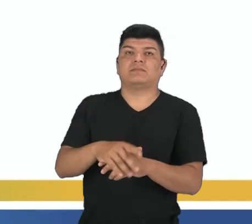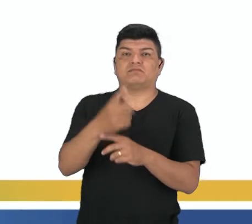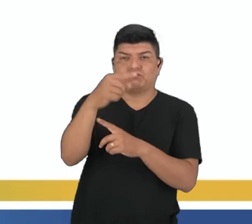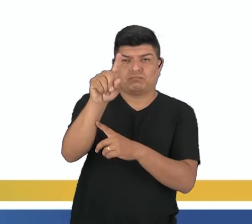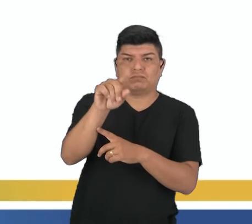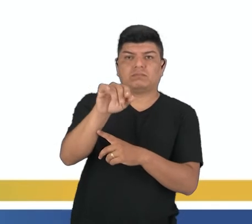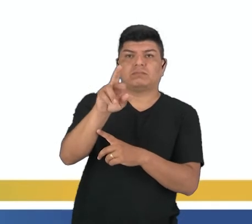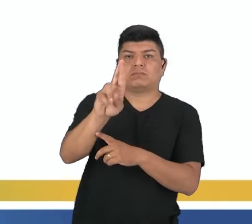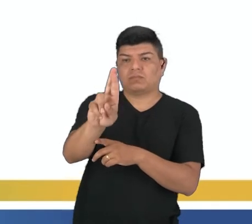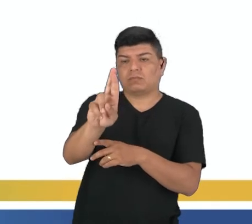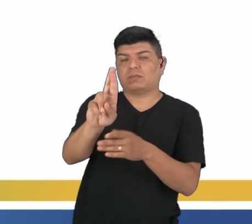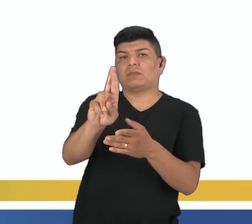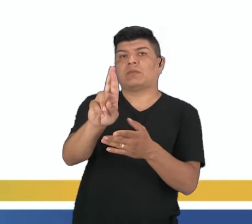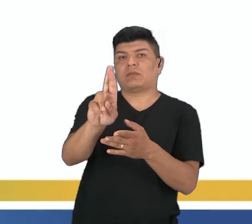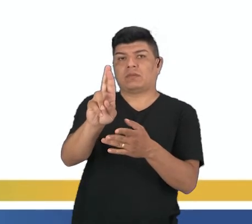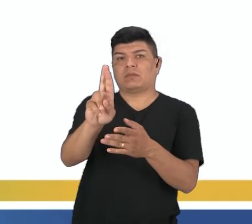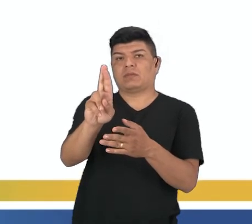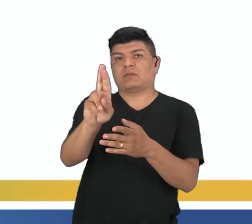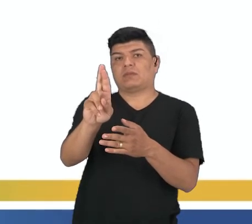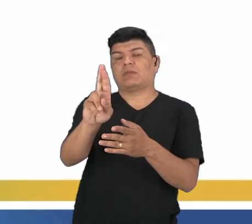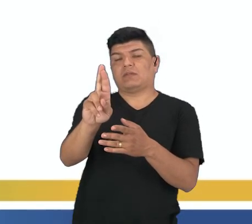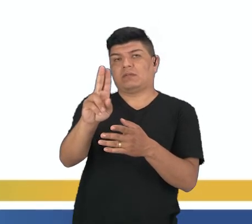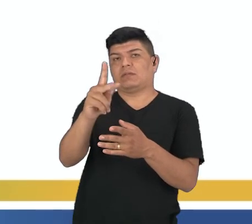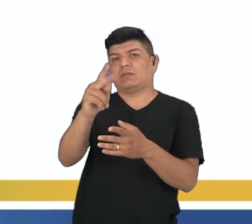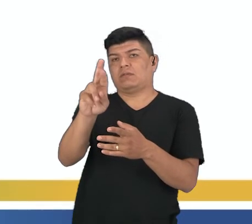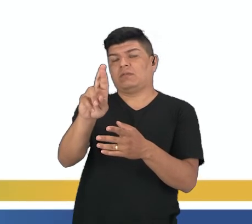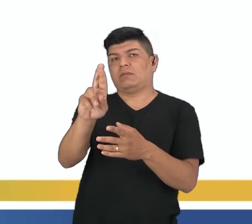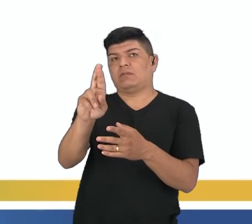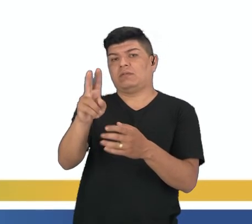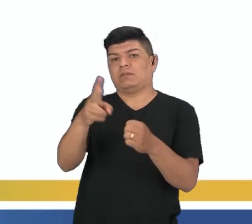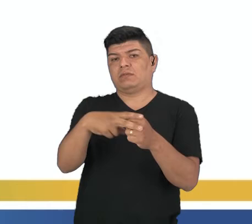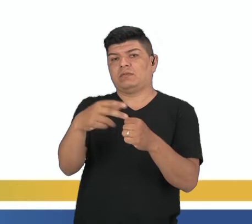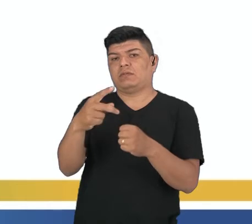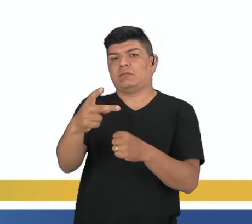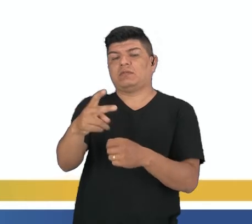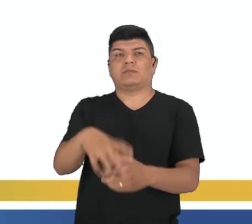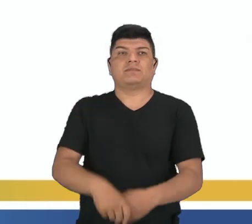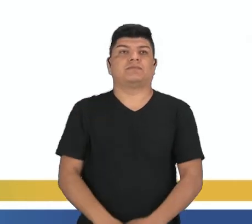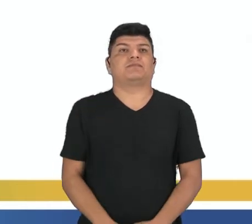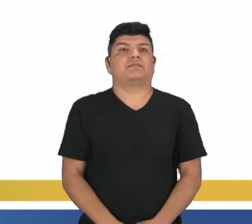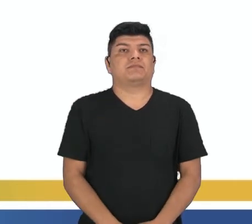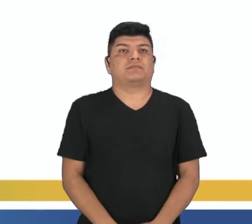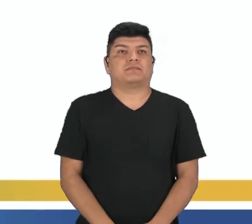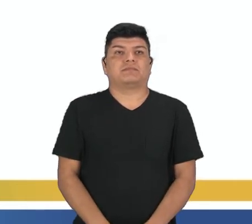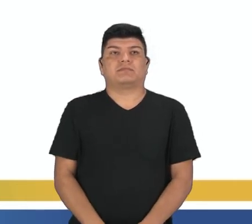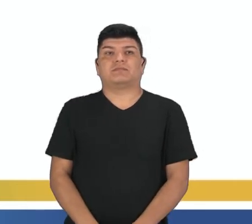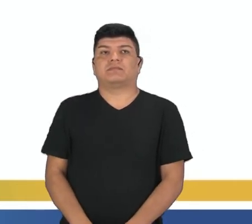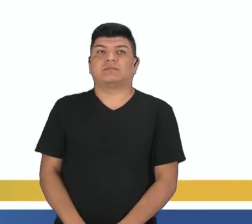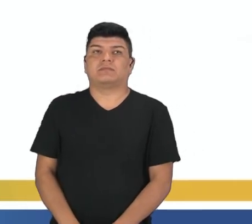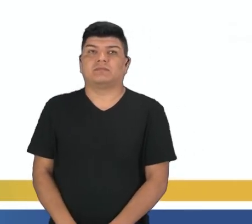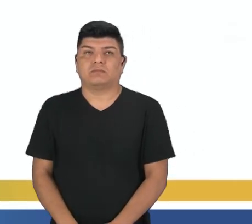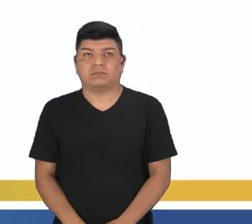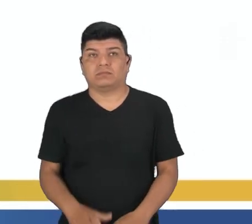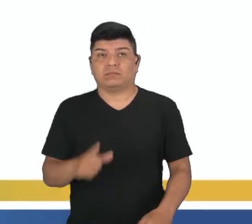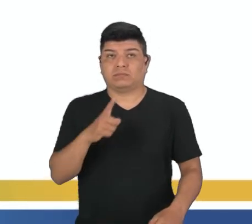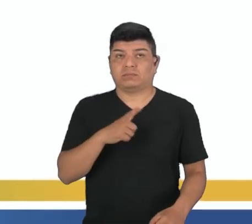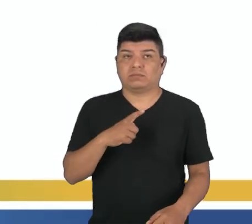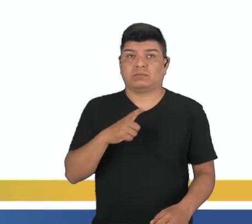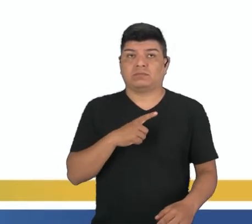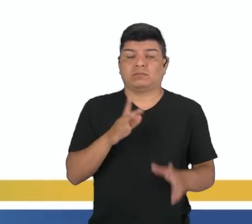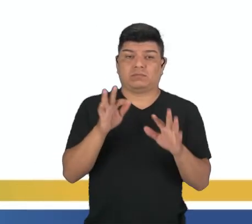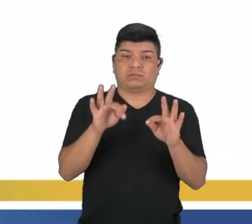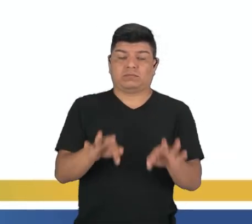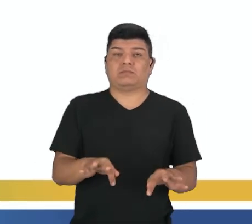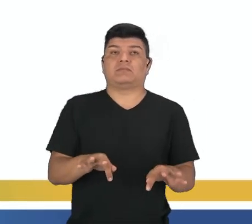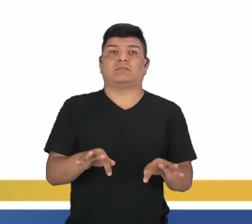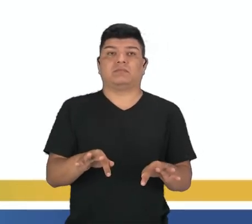ir, preposição a, e o benir, verbo no infinitivo, tá, galerinha? Temos aí as conjugações, as